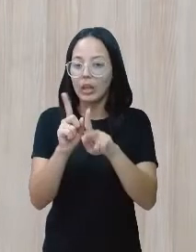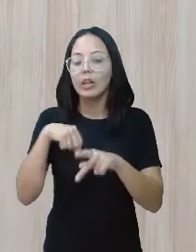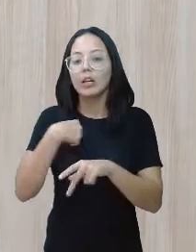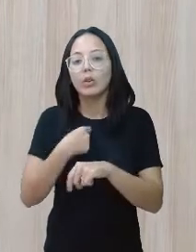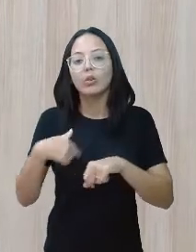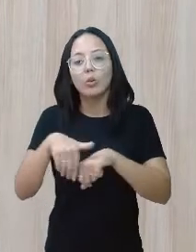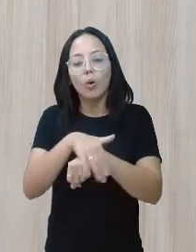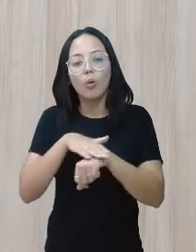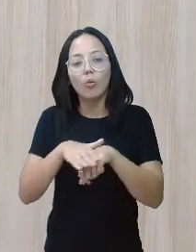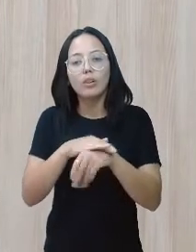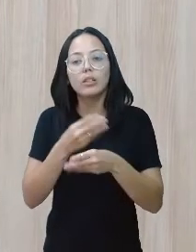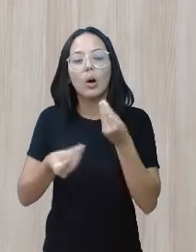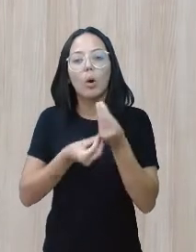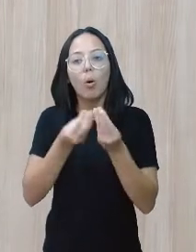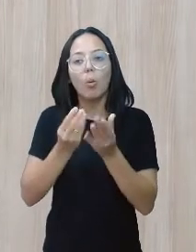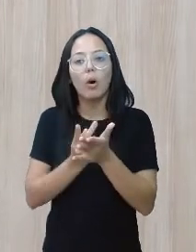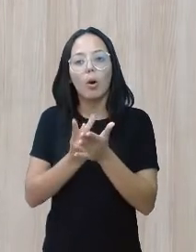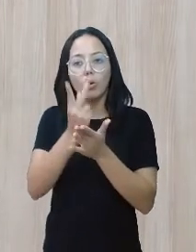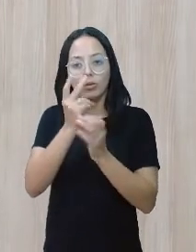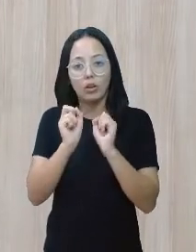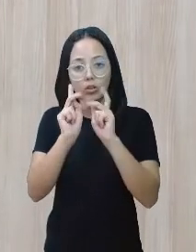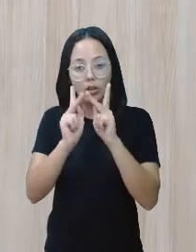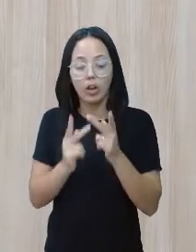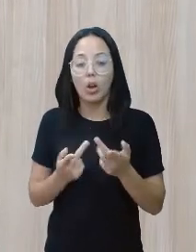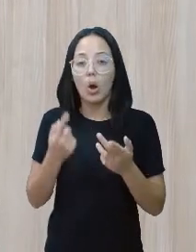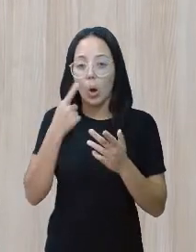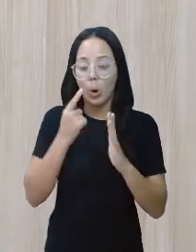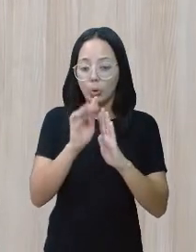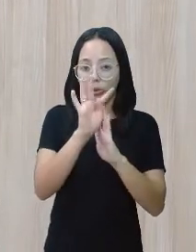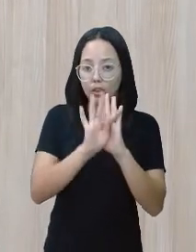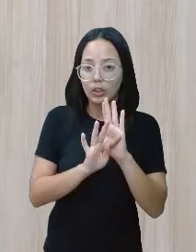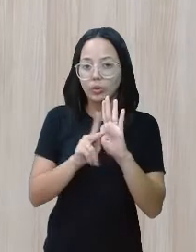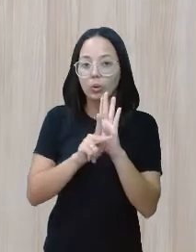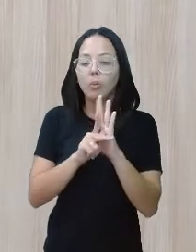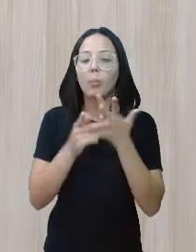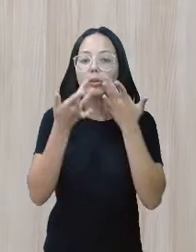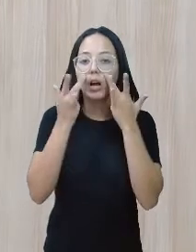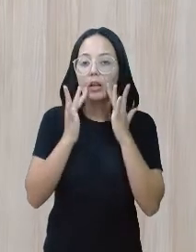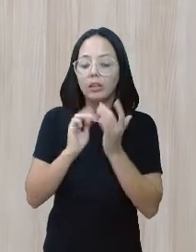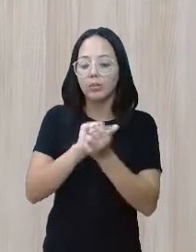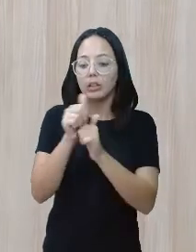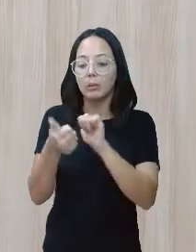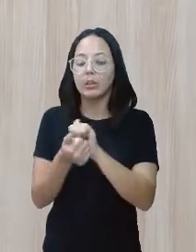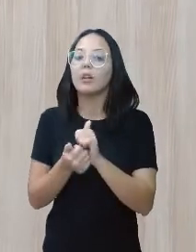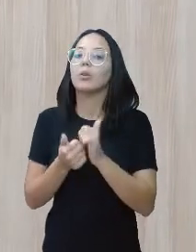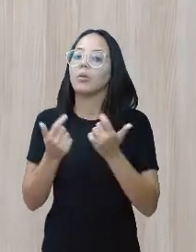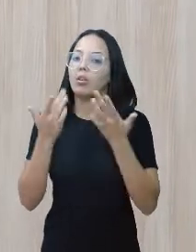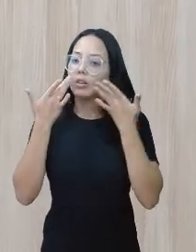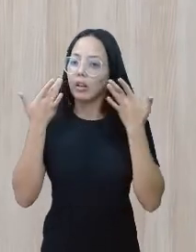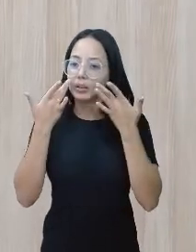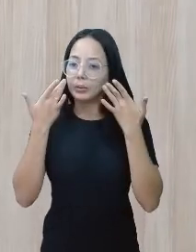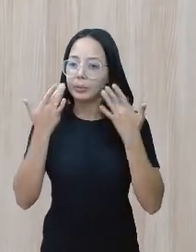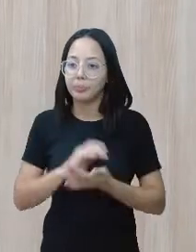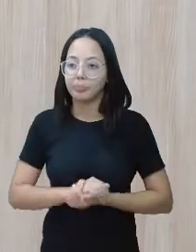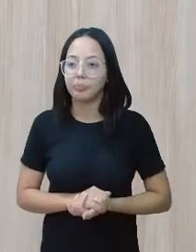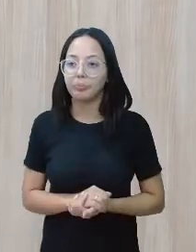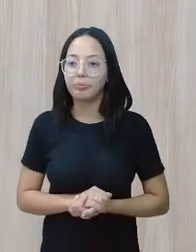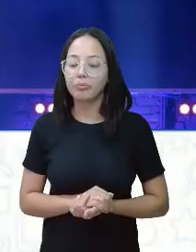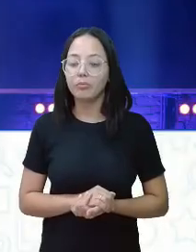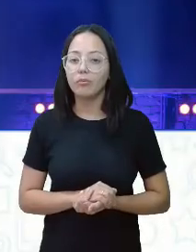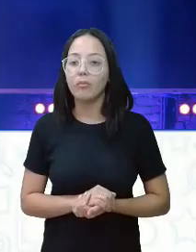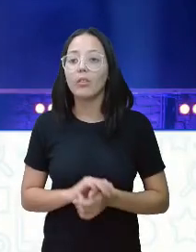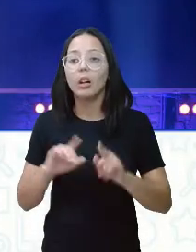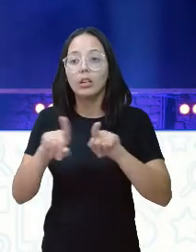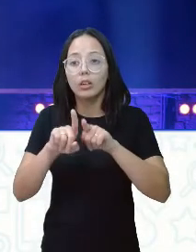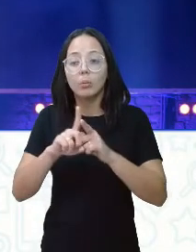como é que se dá essa transição entre o texto narrativo sendo adaptado para o teatro. Da mesma